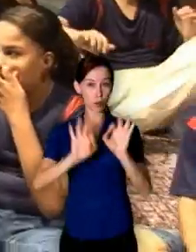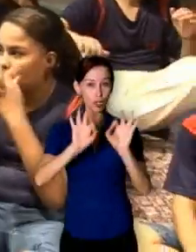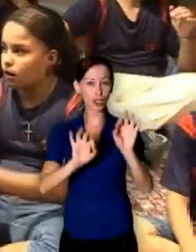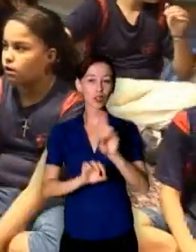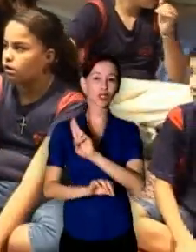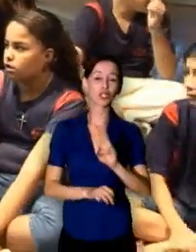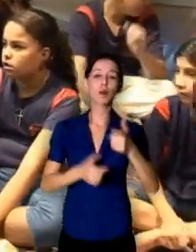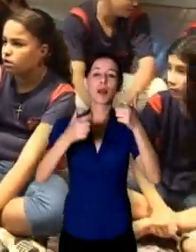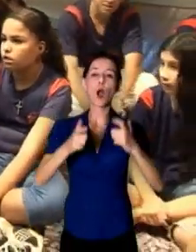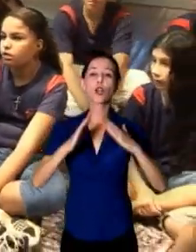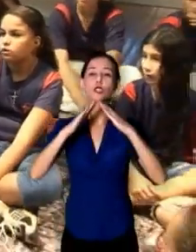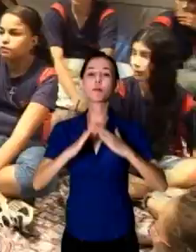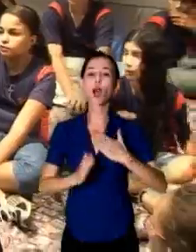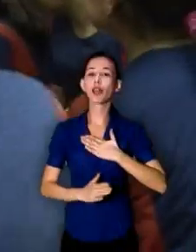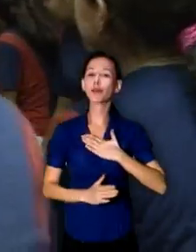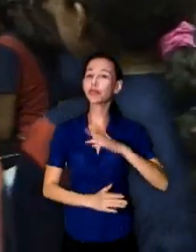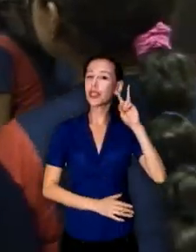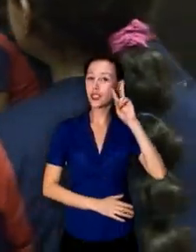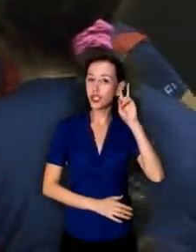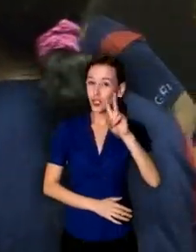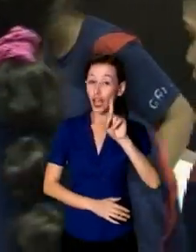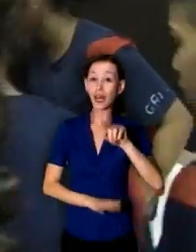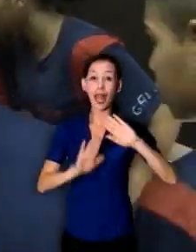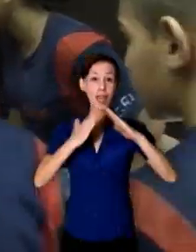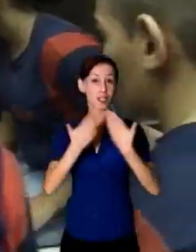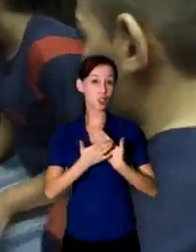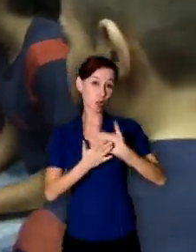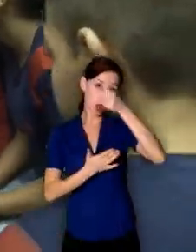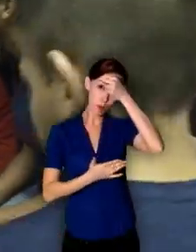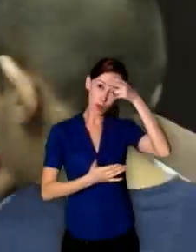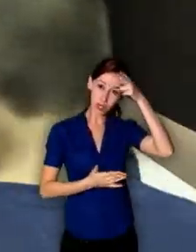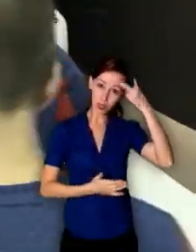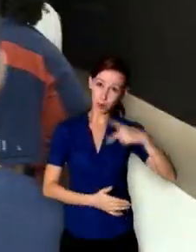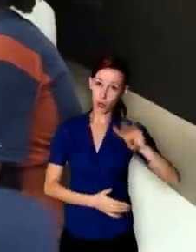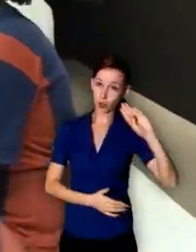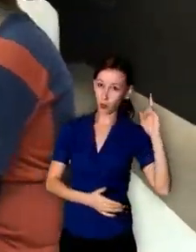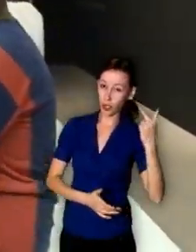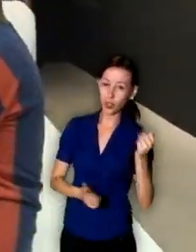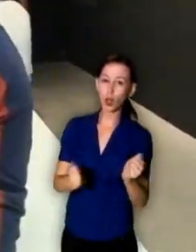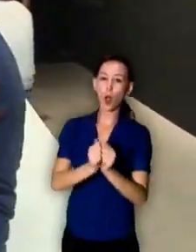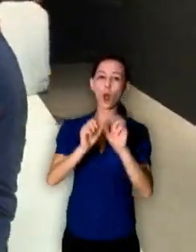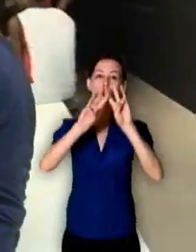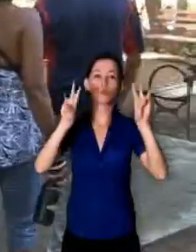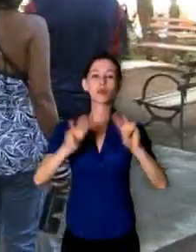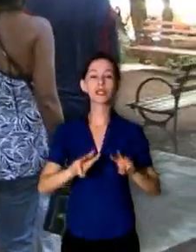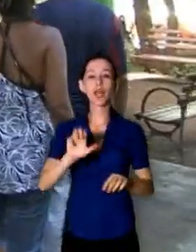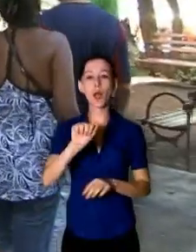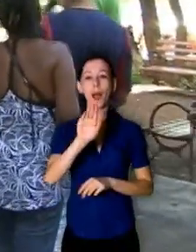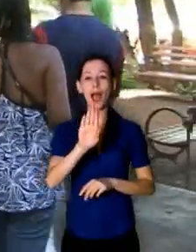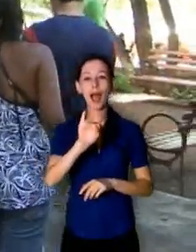realizado em parceria entre escolas municipais de Belo Horizonte e o Museu Histórico Abílio Barreto.